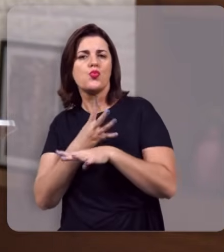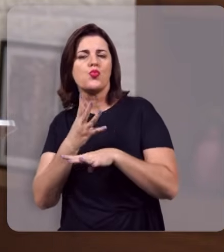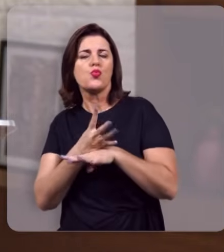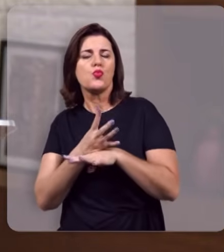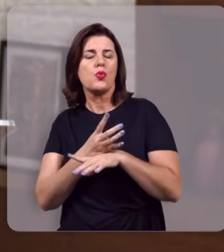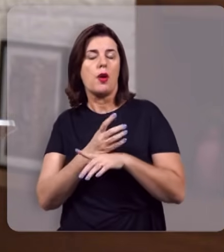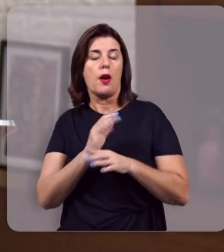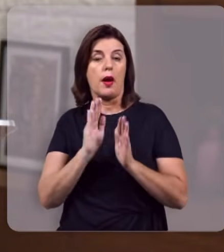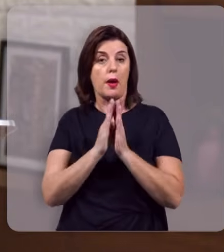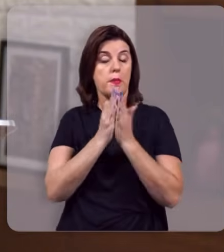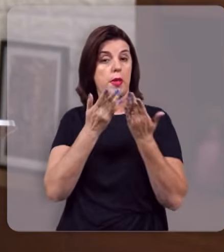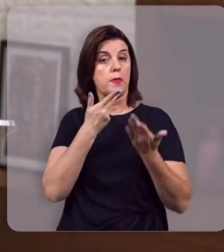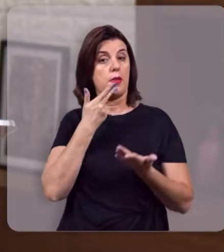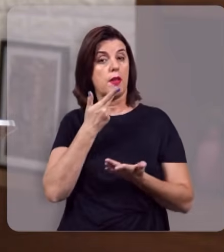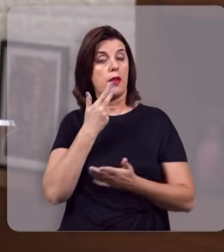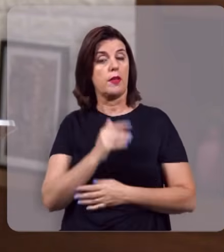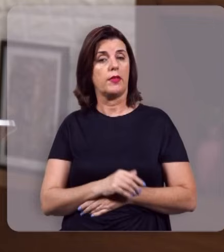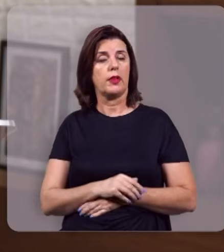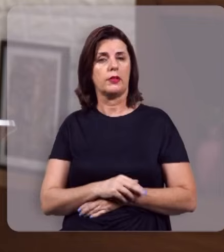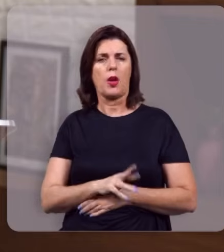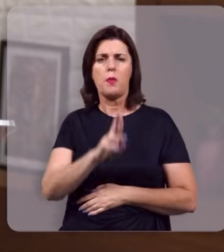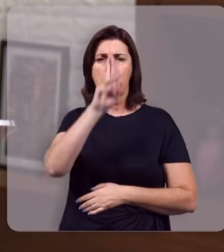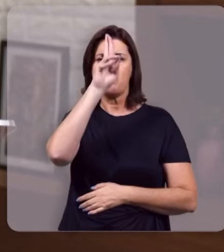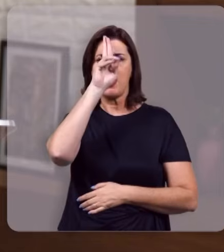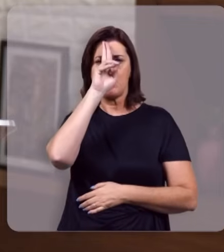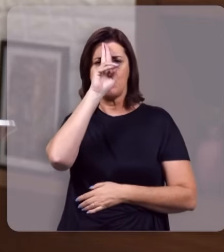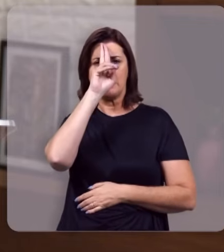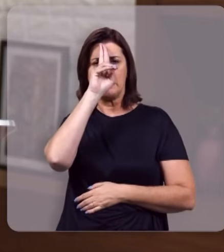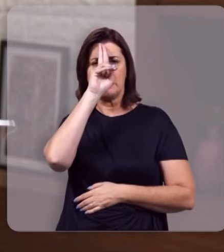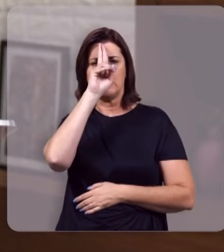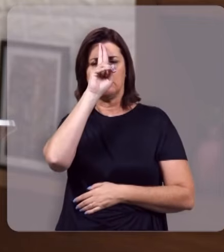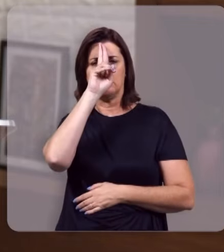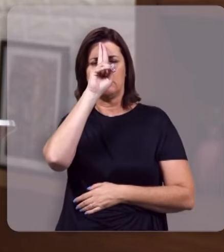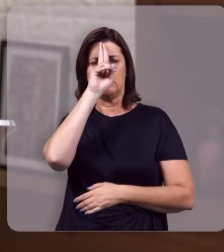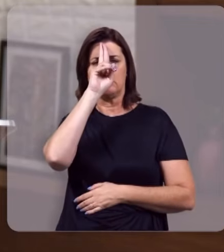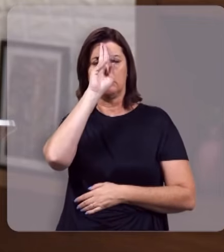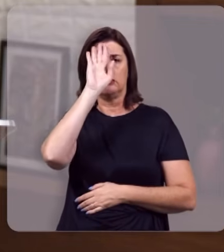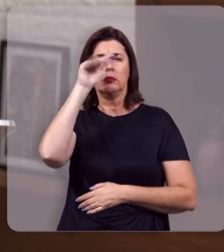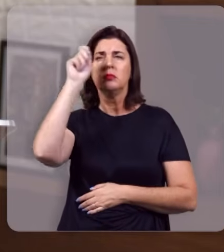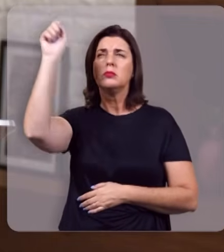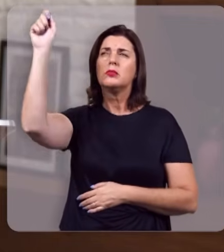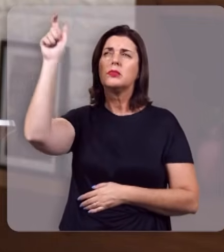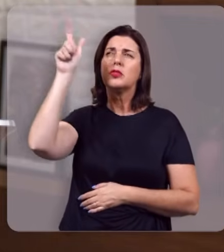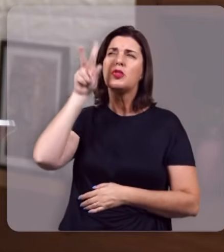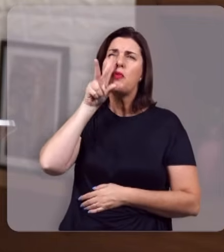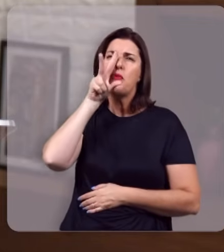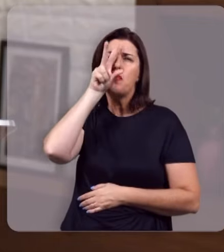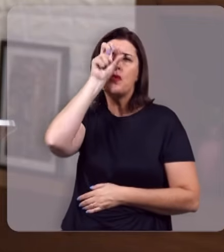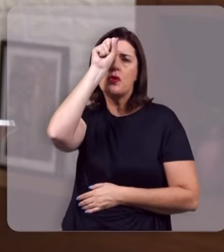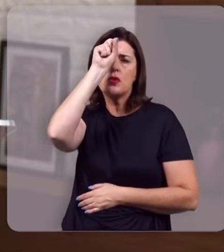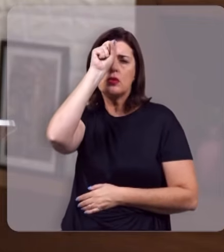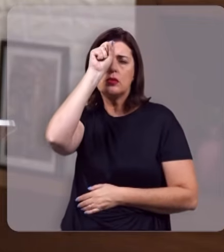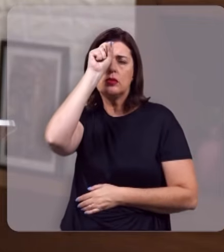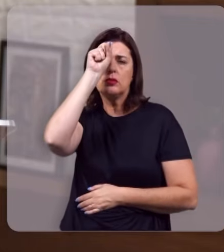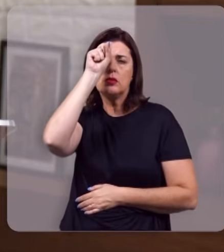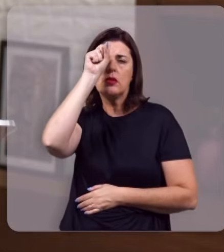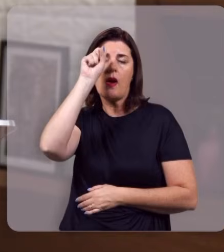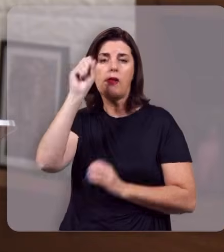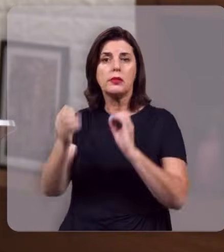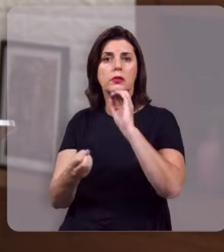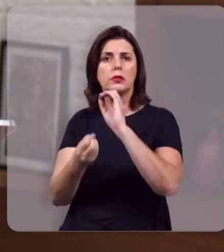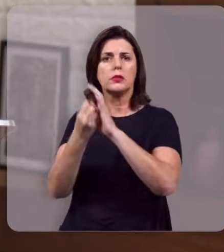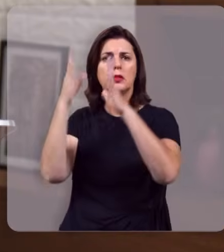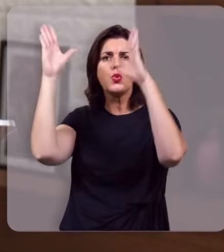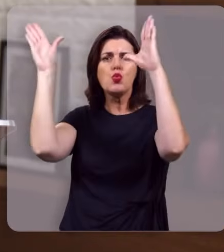Bíblia que ao meio-dia, quando o sol está a pino, houve